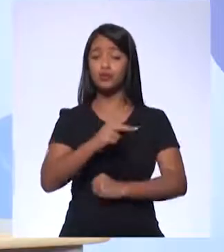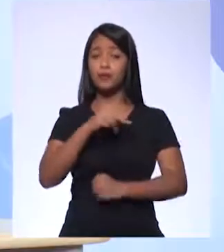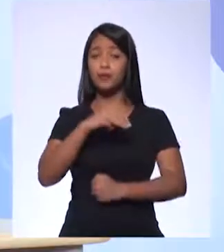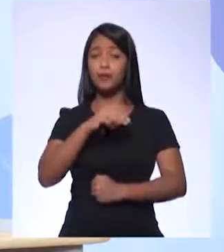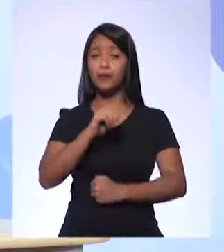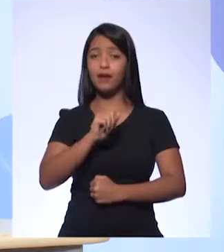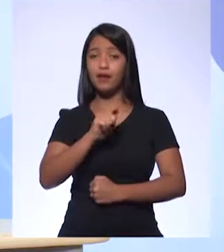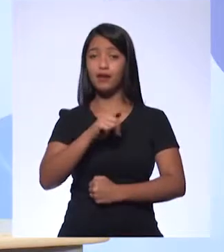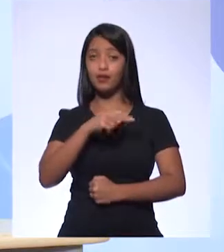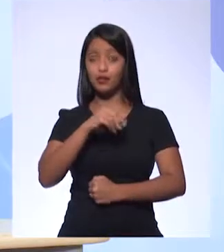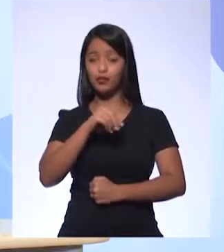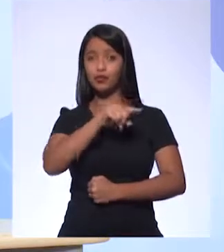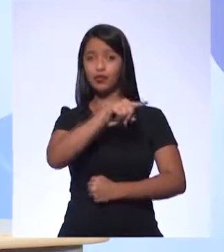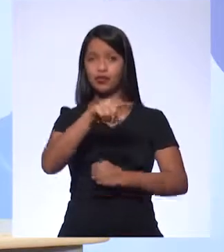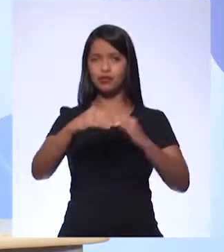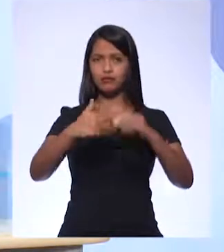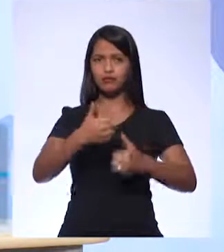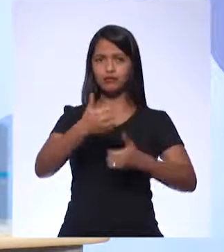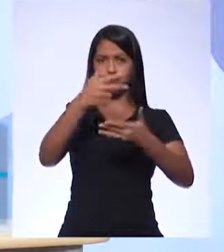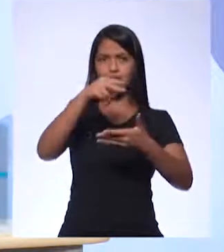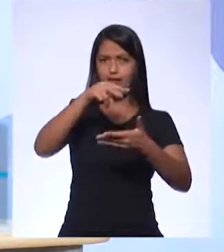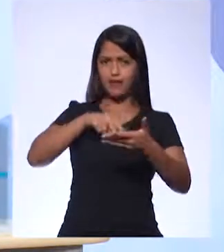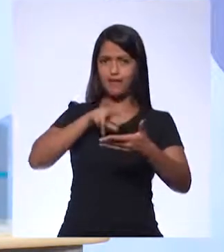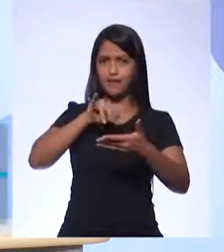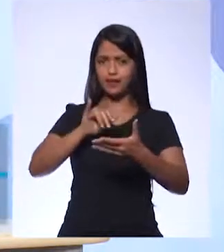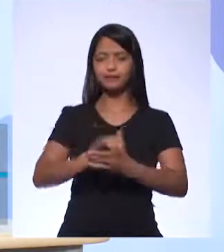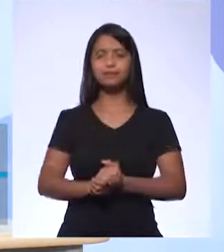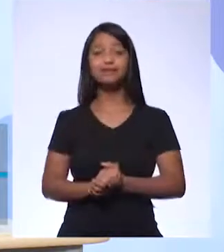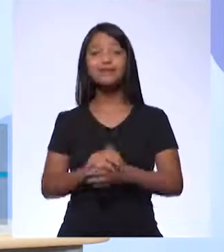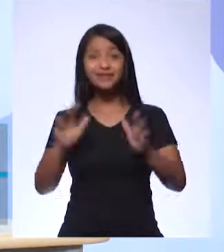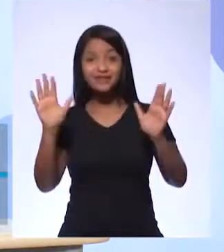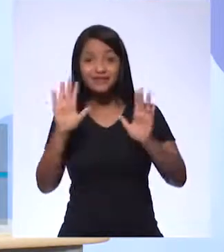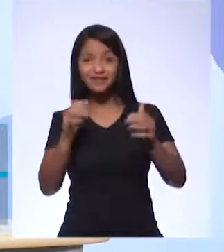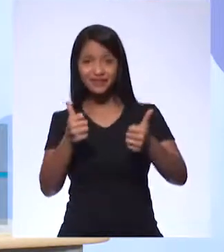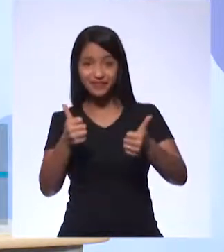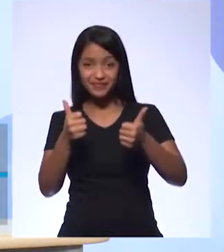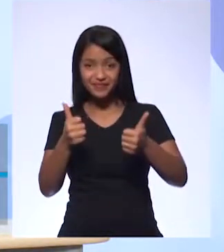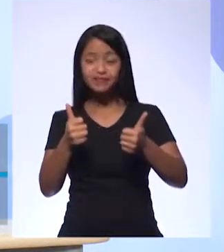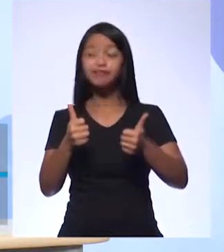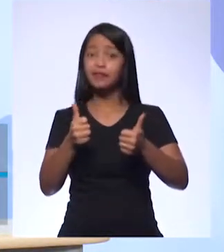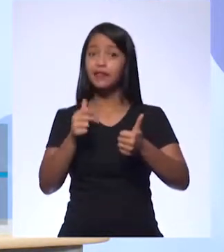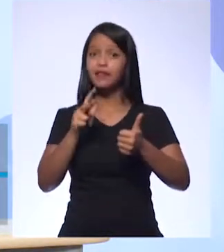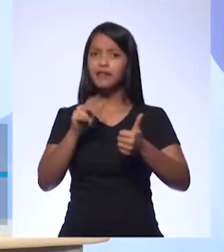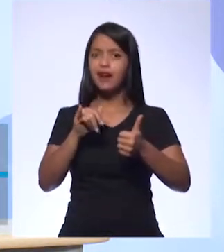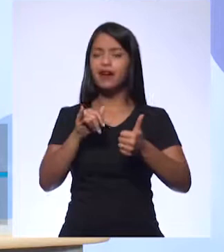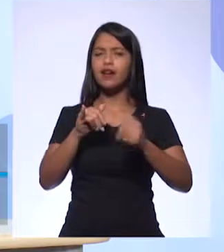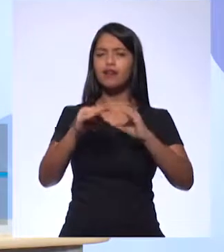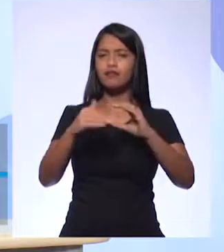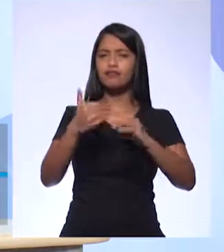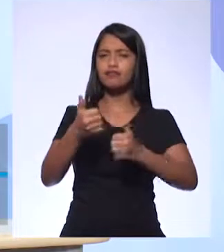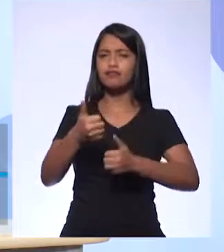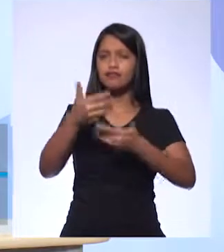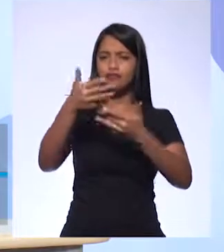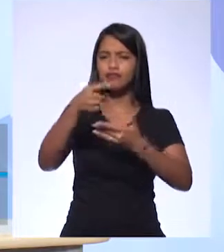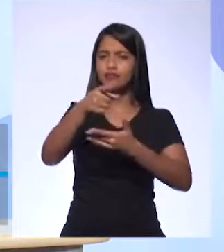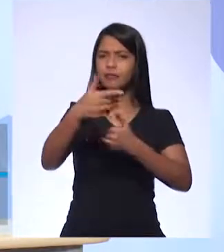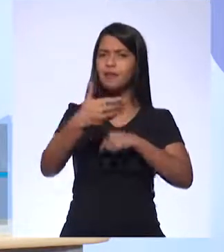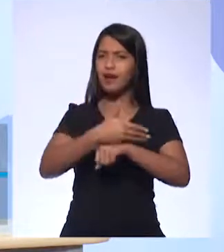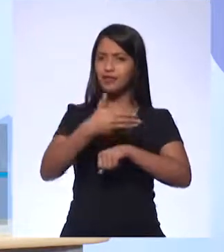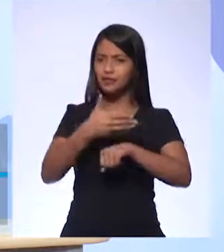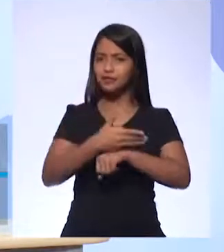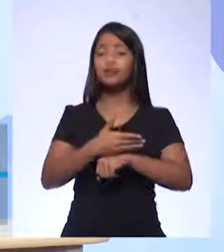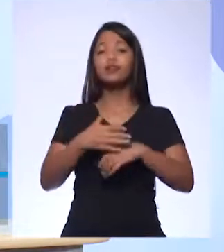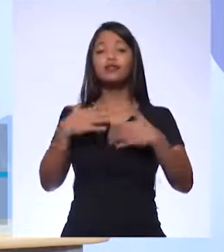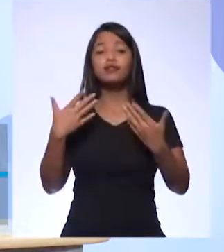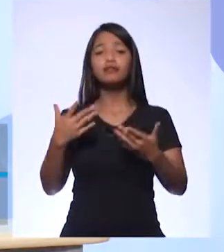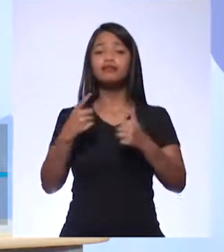tudo bem? Vamos chamar aí um chat em alguns momentos com a sua participação. Então, inicialmente, já gostaria